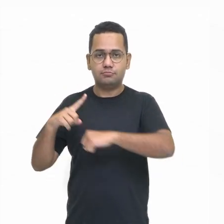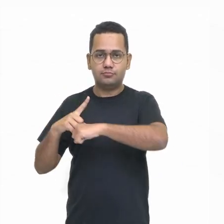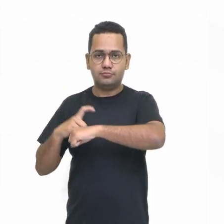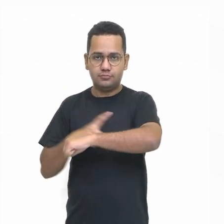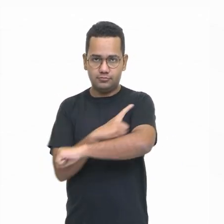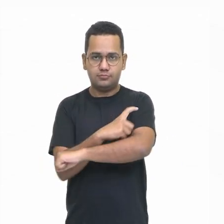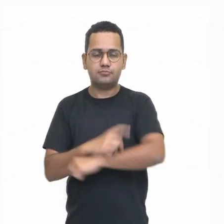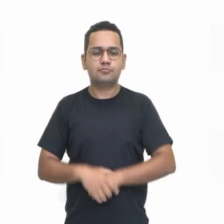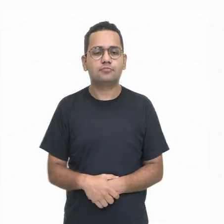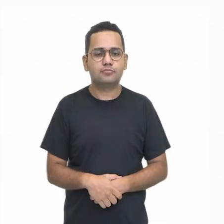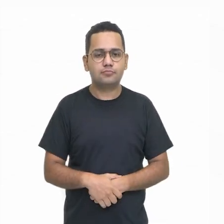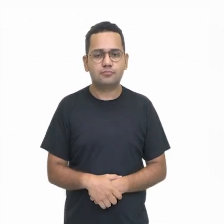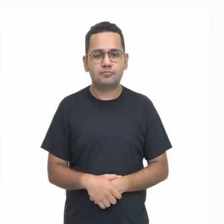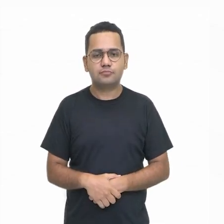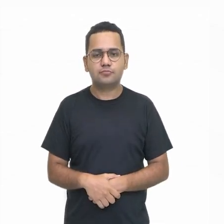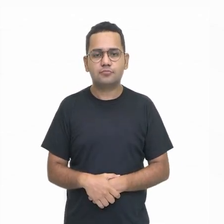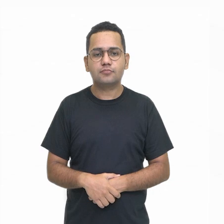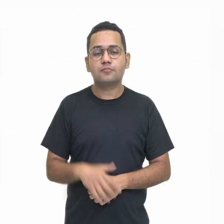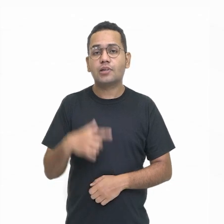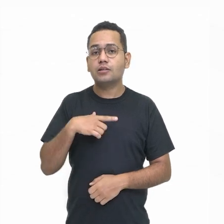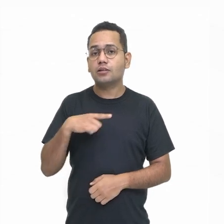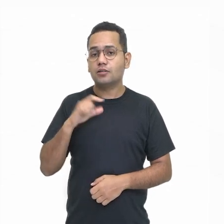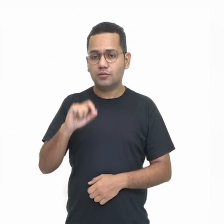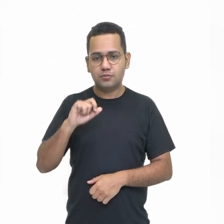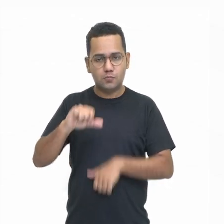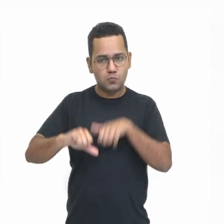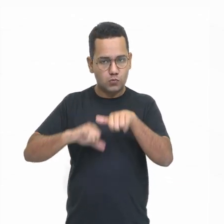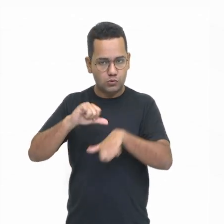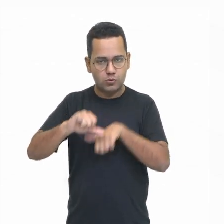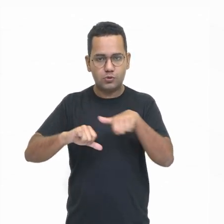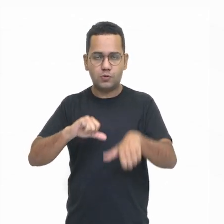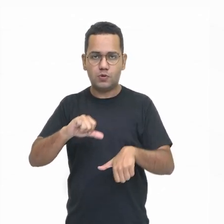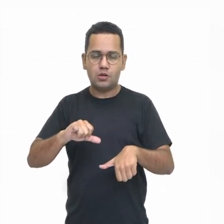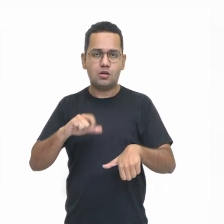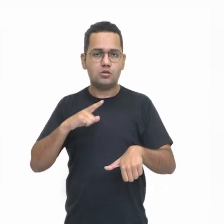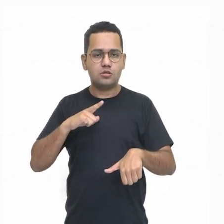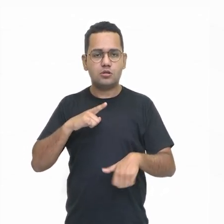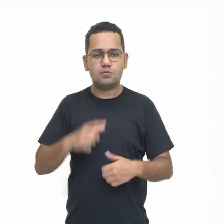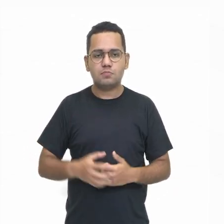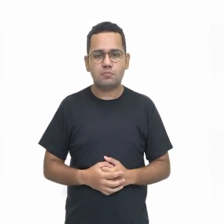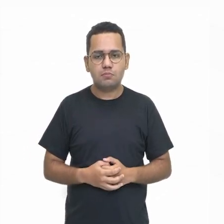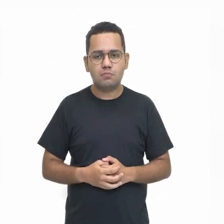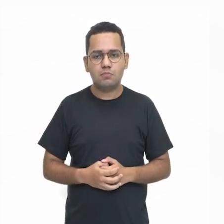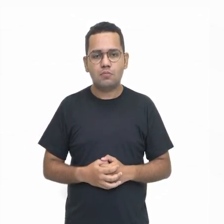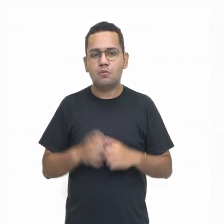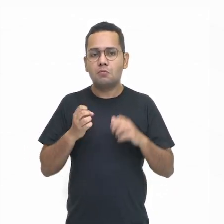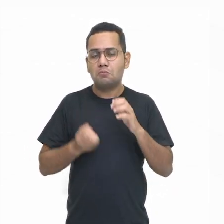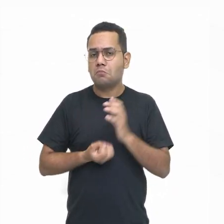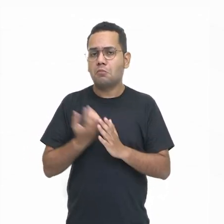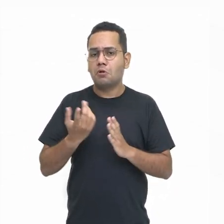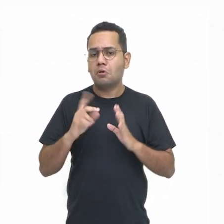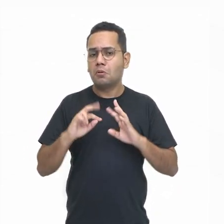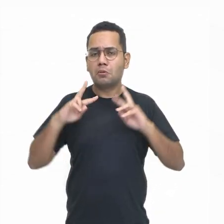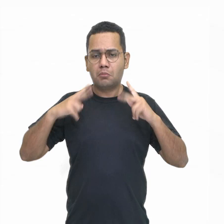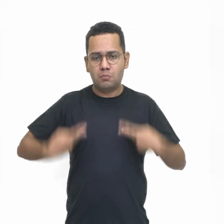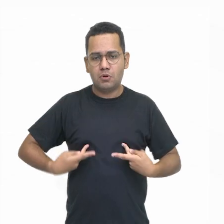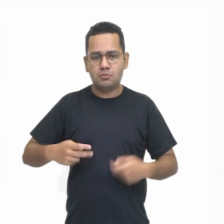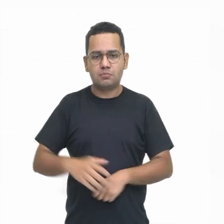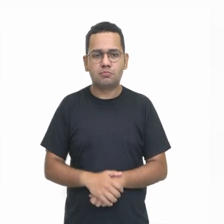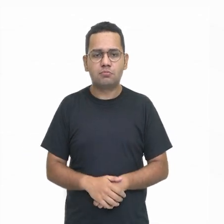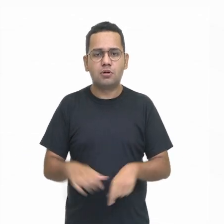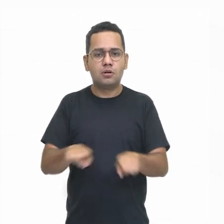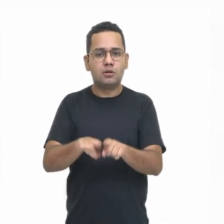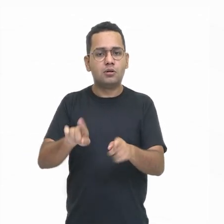evolução humana, ela corresponde ao processo de mudanças que originou os seres humanos e